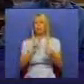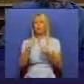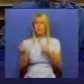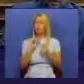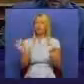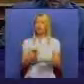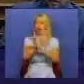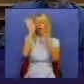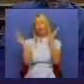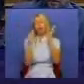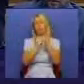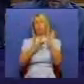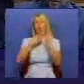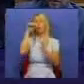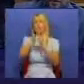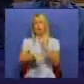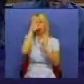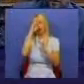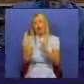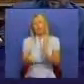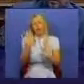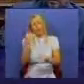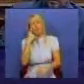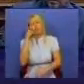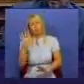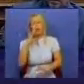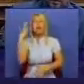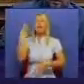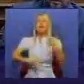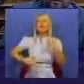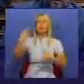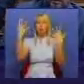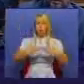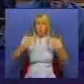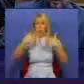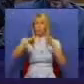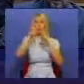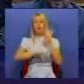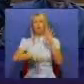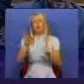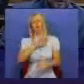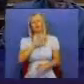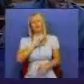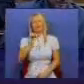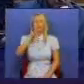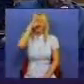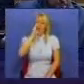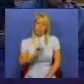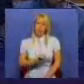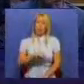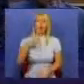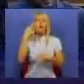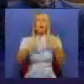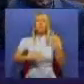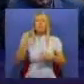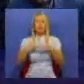Deixemos isso de lado. Vamos a ver. O Tribunal de Contas, no relatório, Sr. Primeiro Ministro, o Tribunal de Contas,